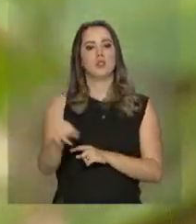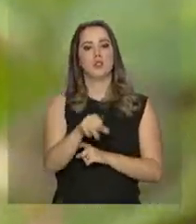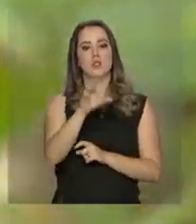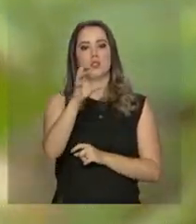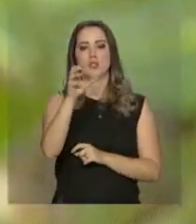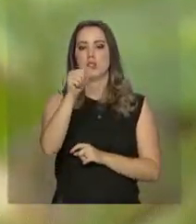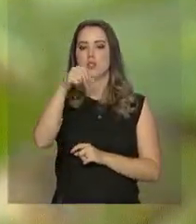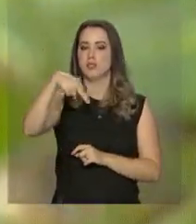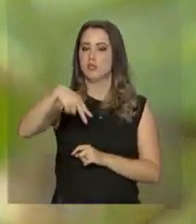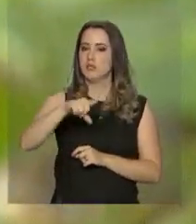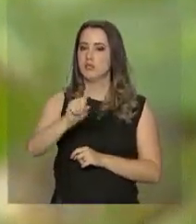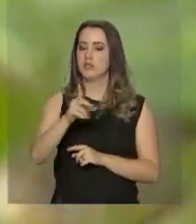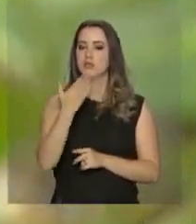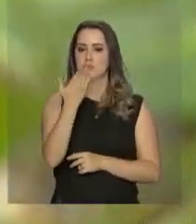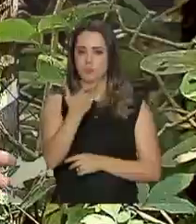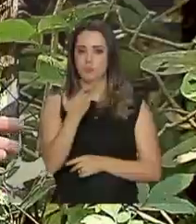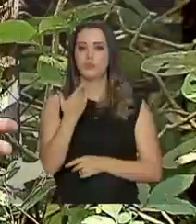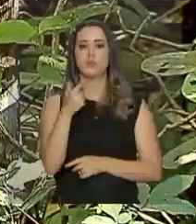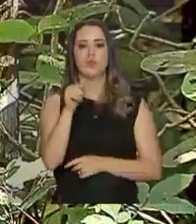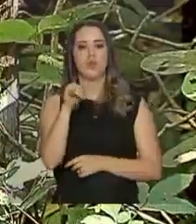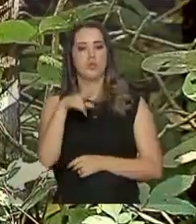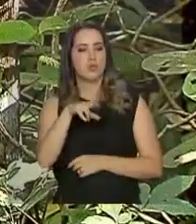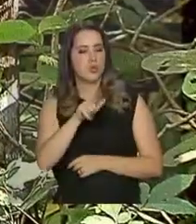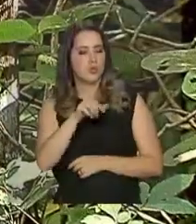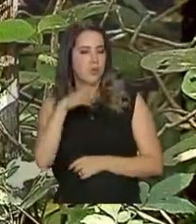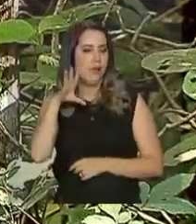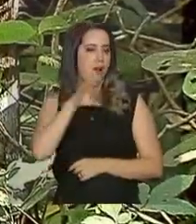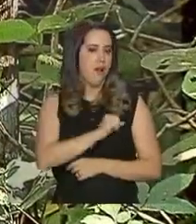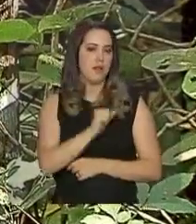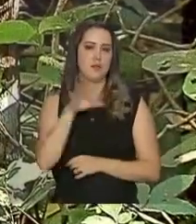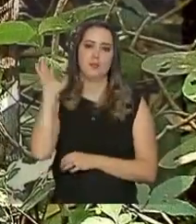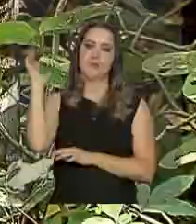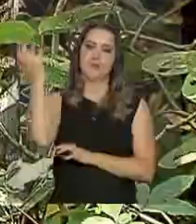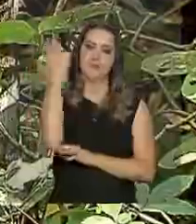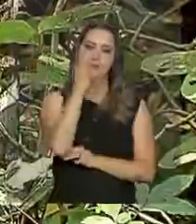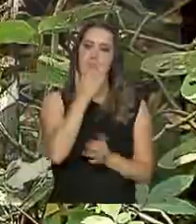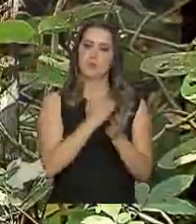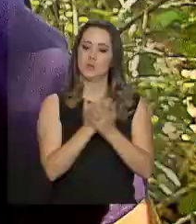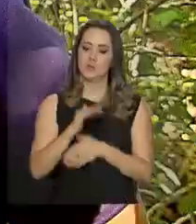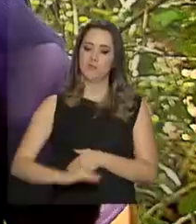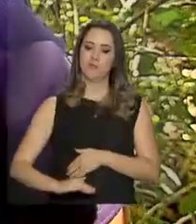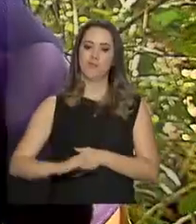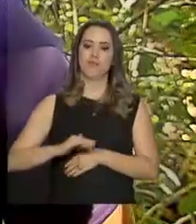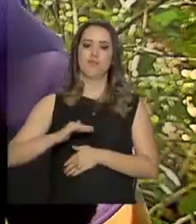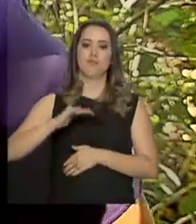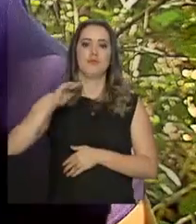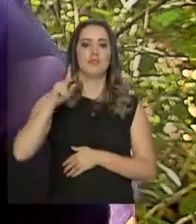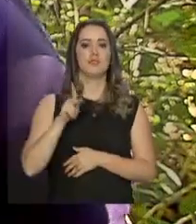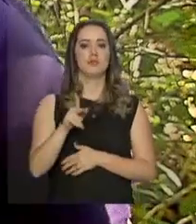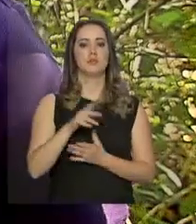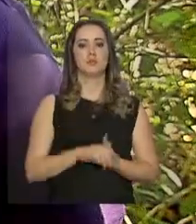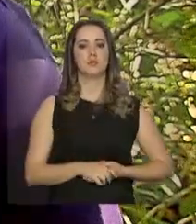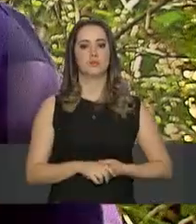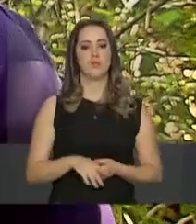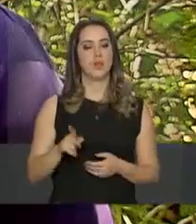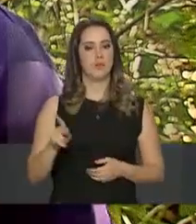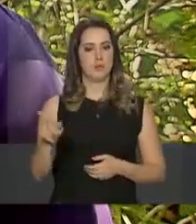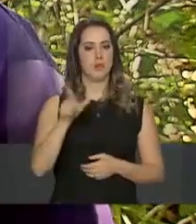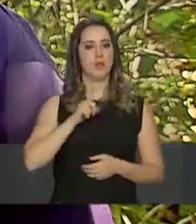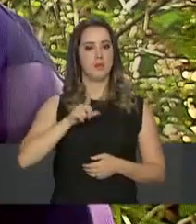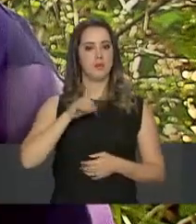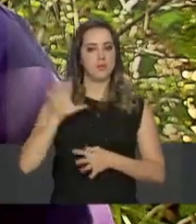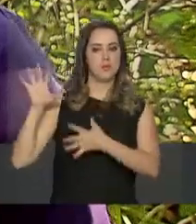esse paraíso ecológico é o Gilmar, um apaixonado por natureza desde a infância. Eu sempre tive um pouco da ligação